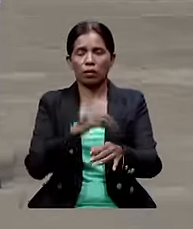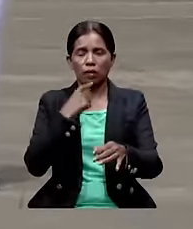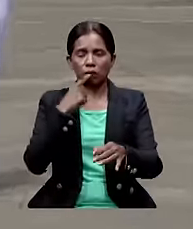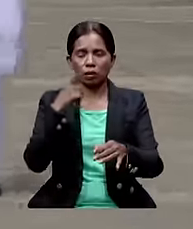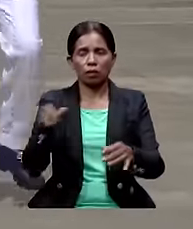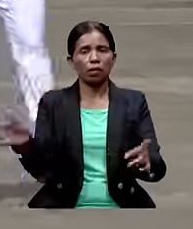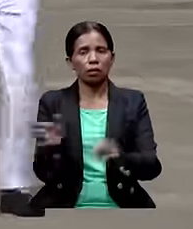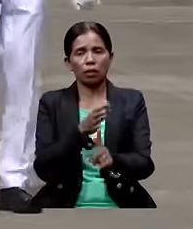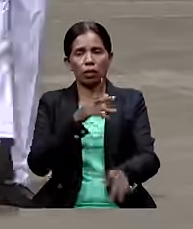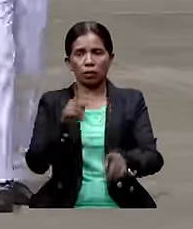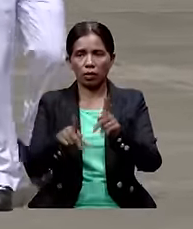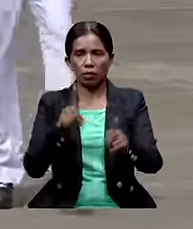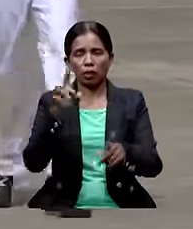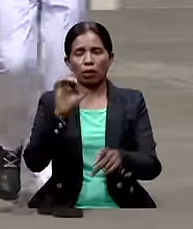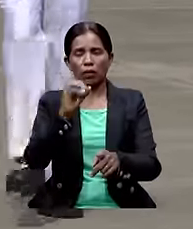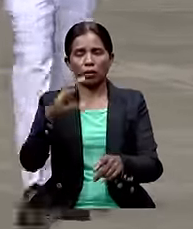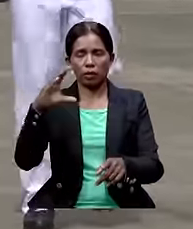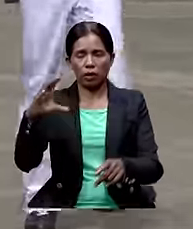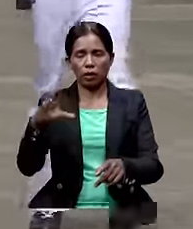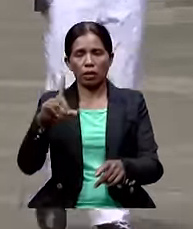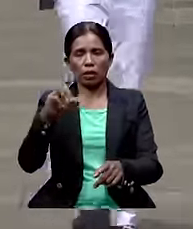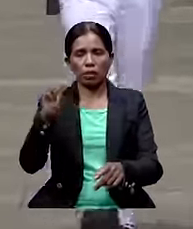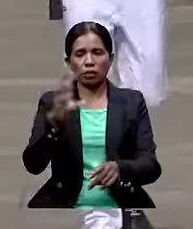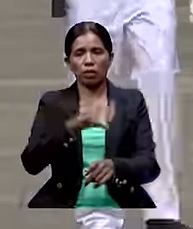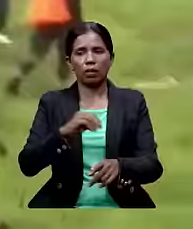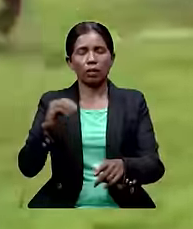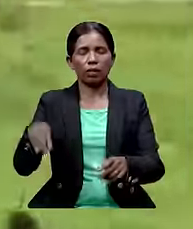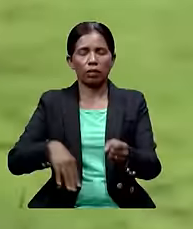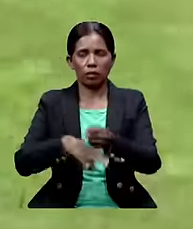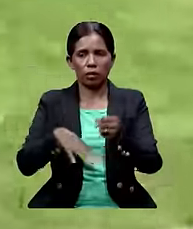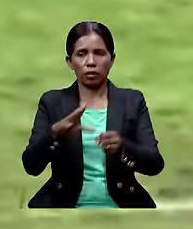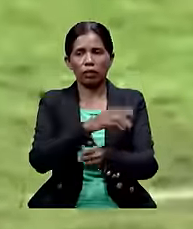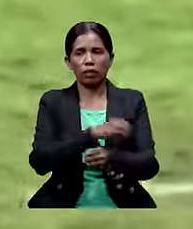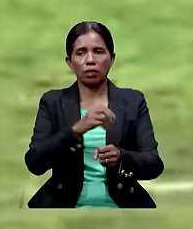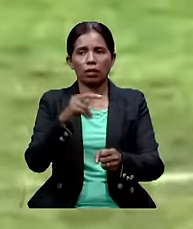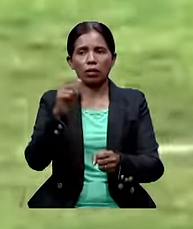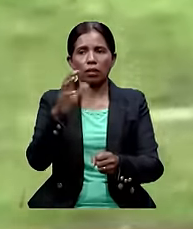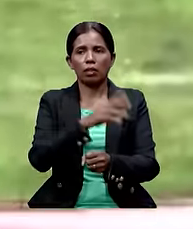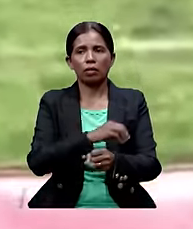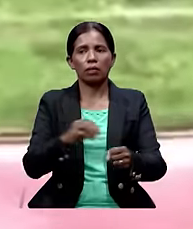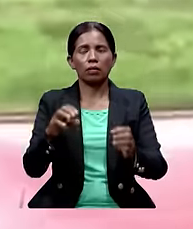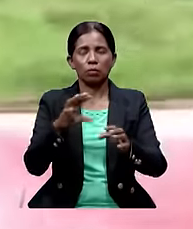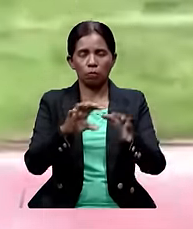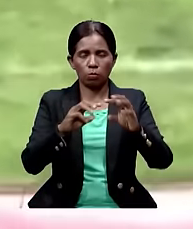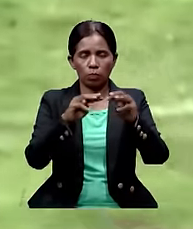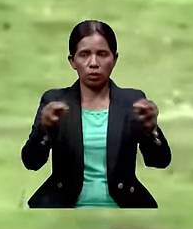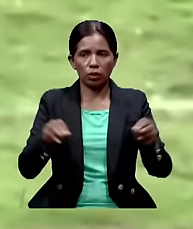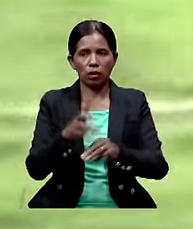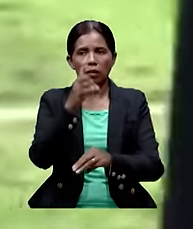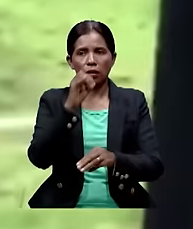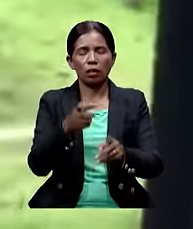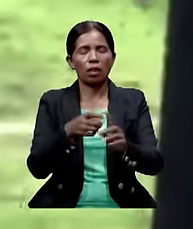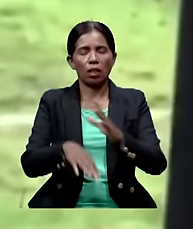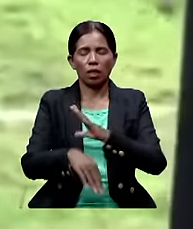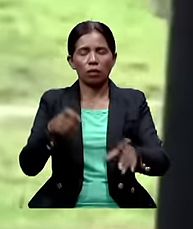nebe Baco Oficiais FC Laivai, e Razogo Final Taxa Componente Naval, e a Estádio Municipal Dili, ameaçado sai Rússia